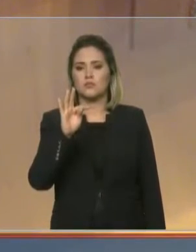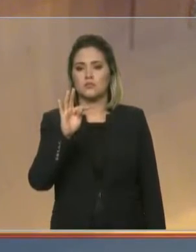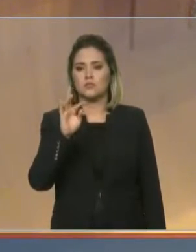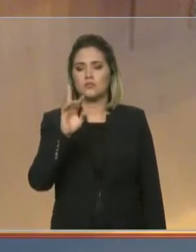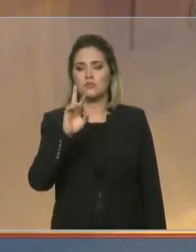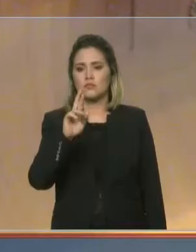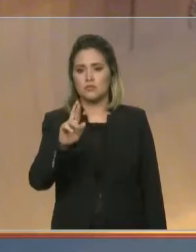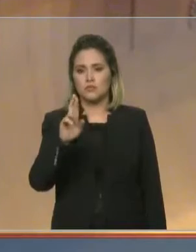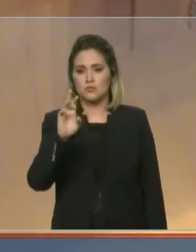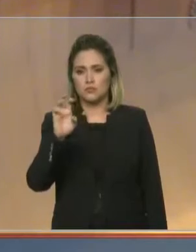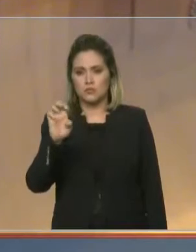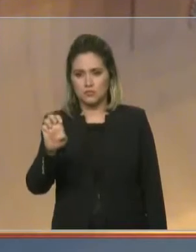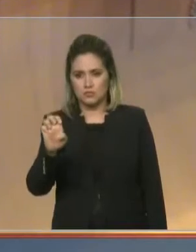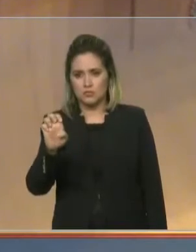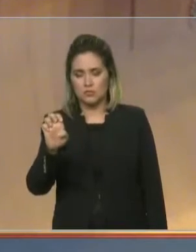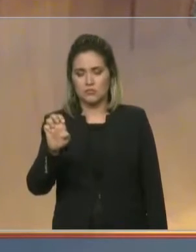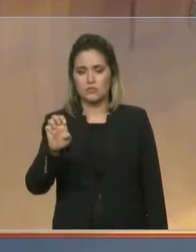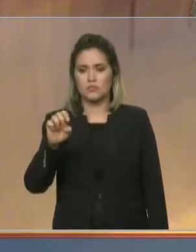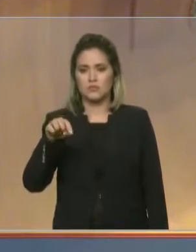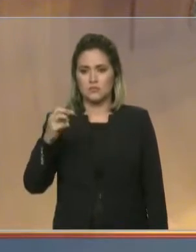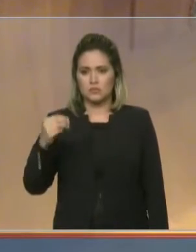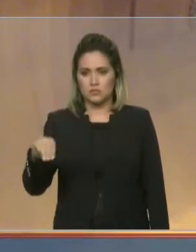o encontrei